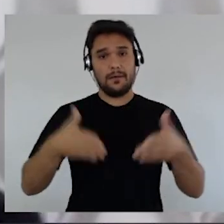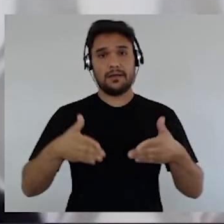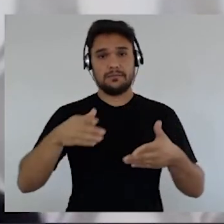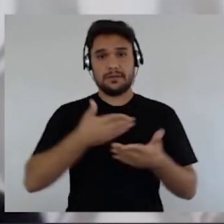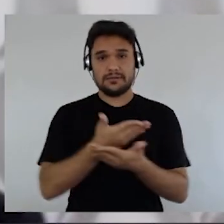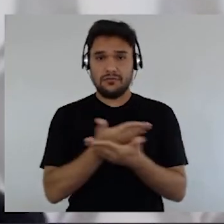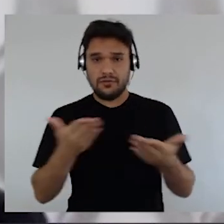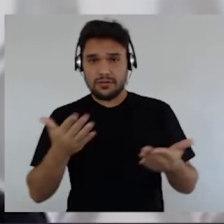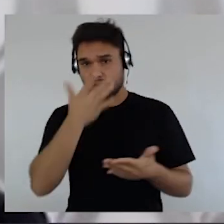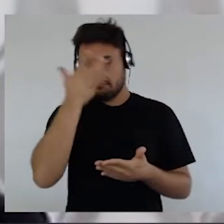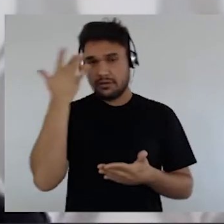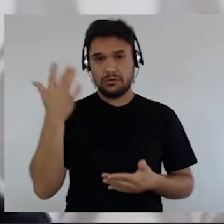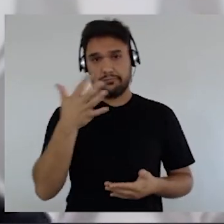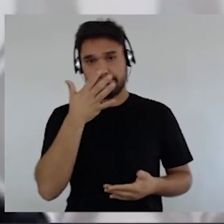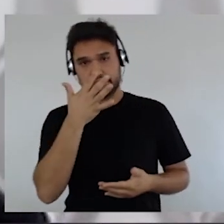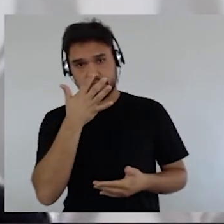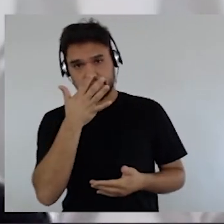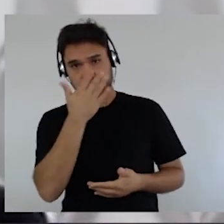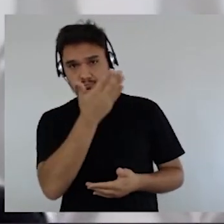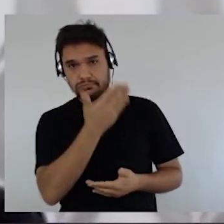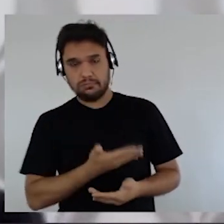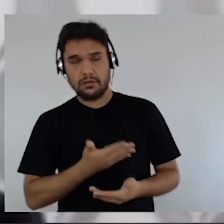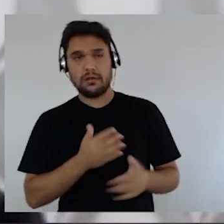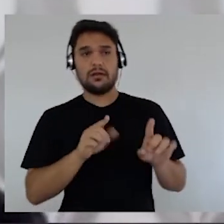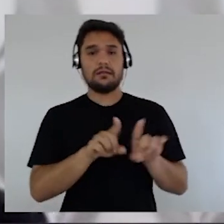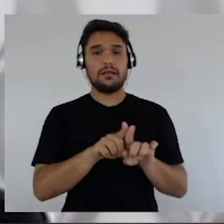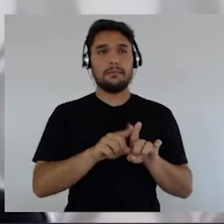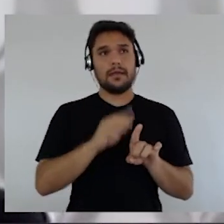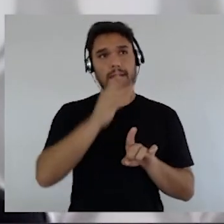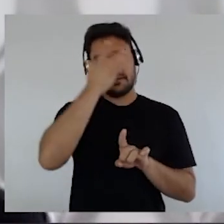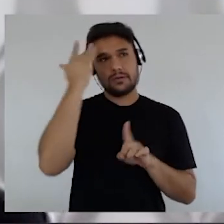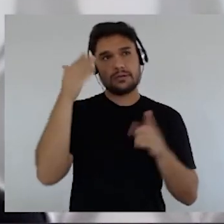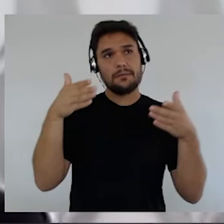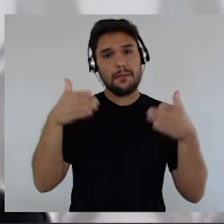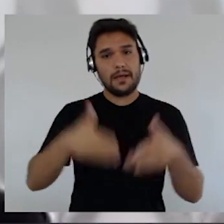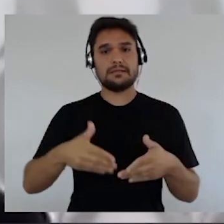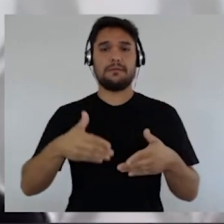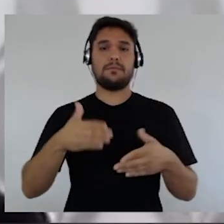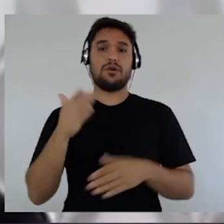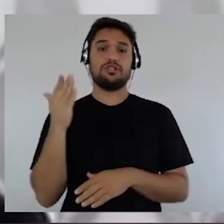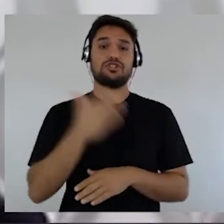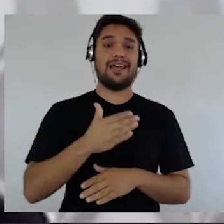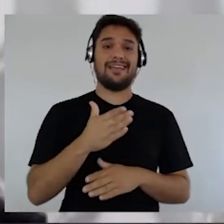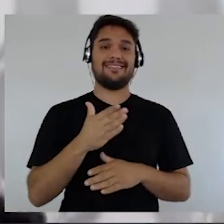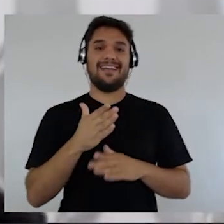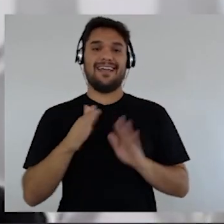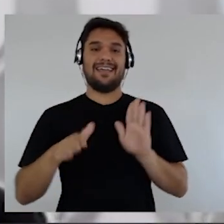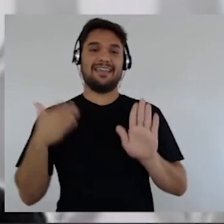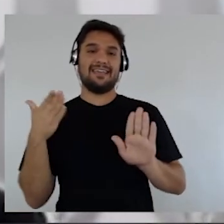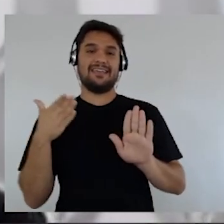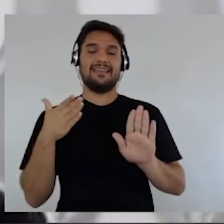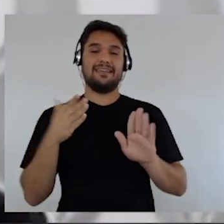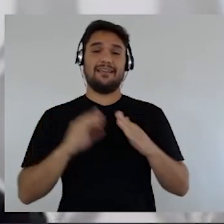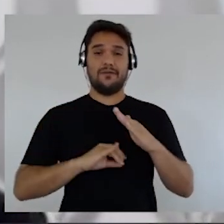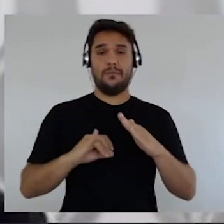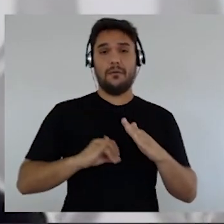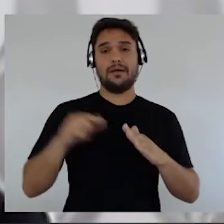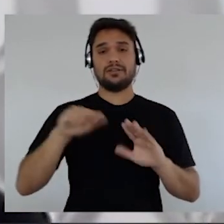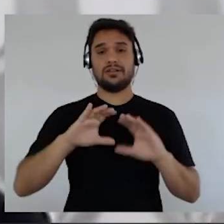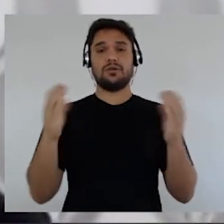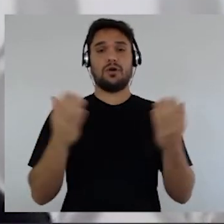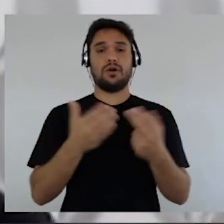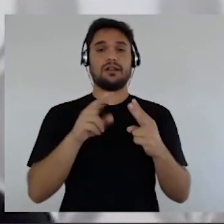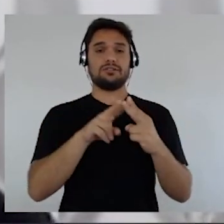de todos os nossos ouvintes, de todas as pessoas que participaram direta e indiretamente desse Congresso